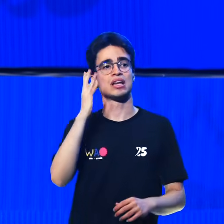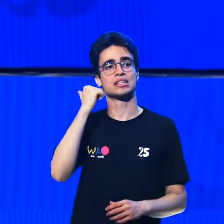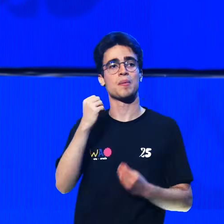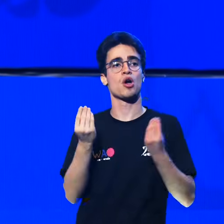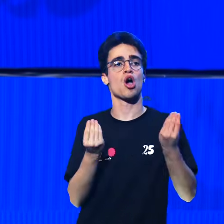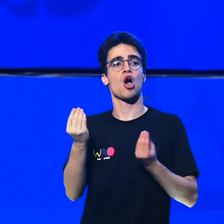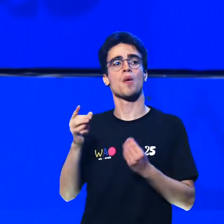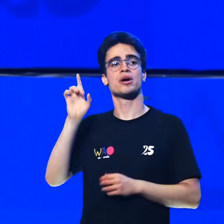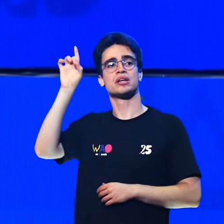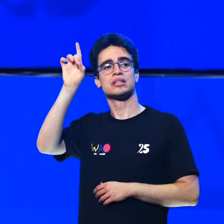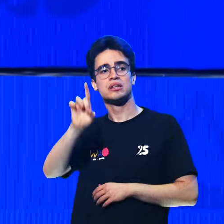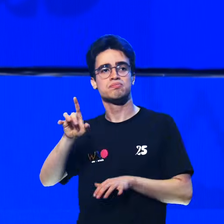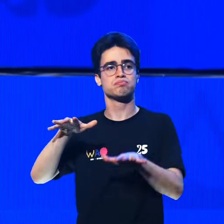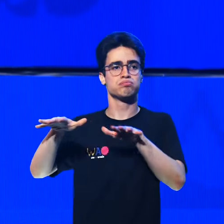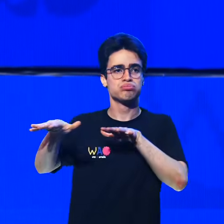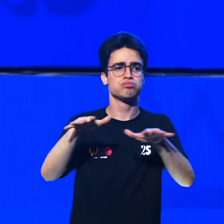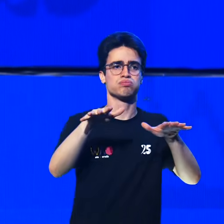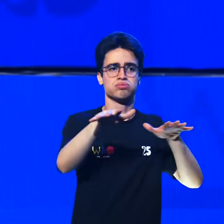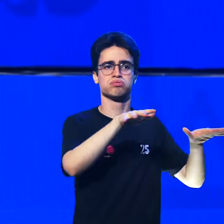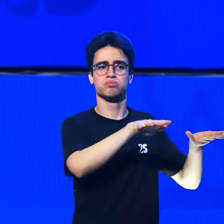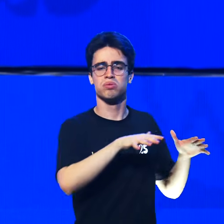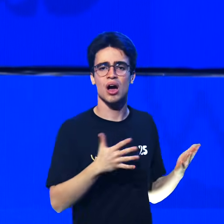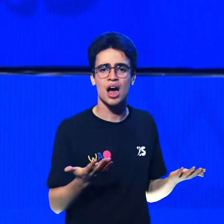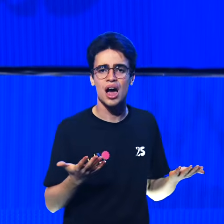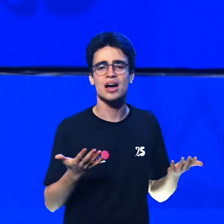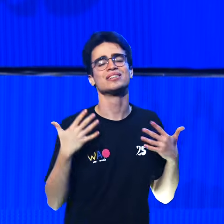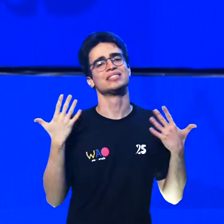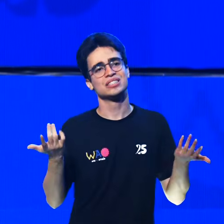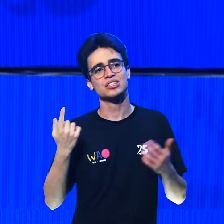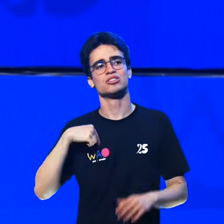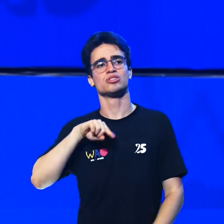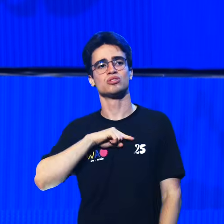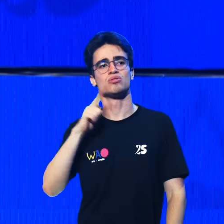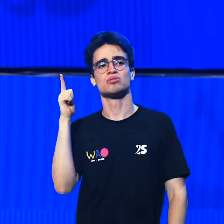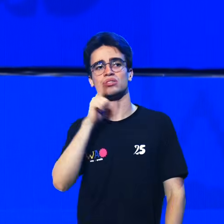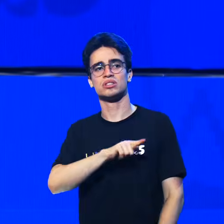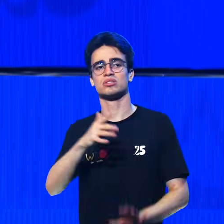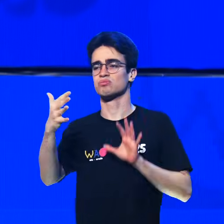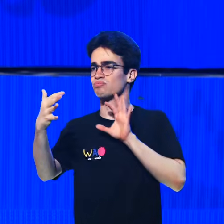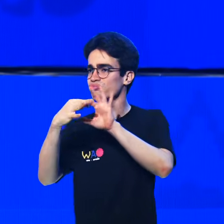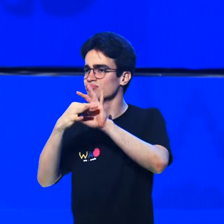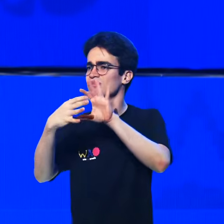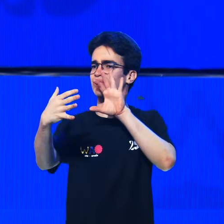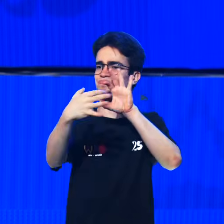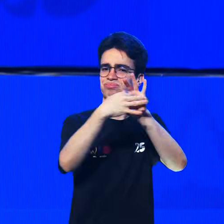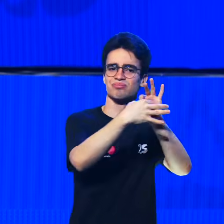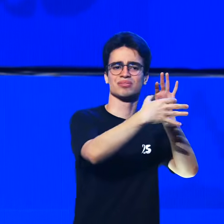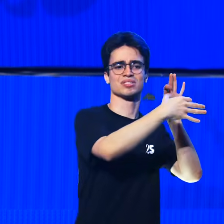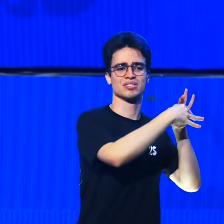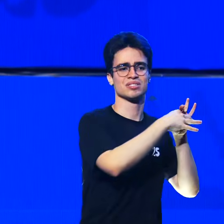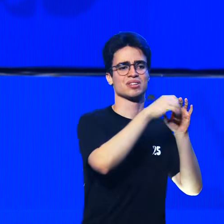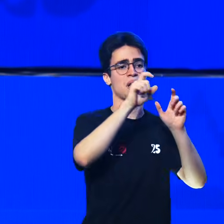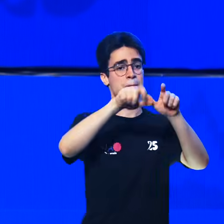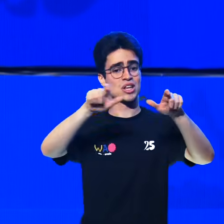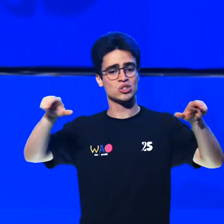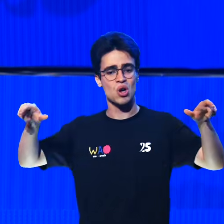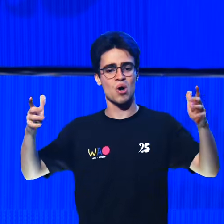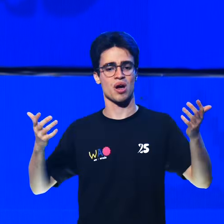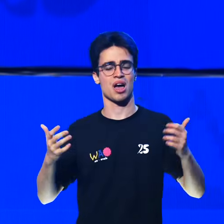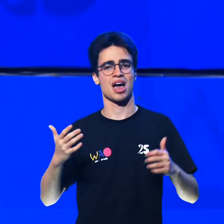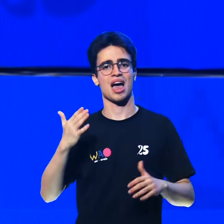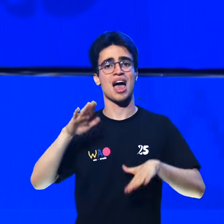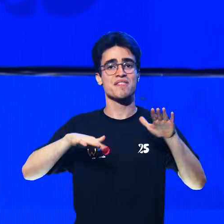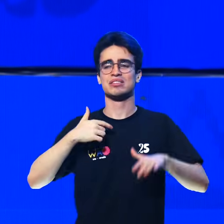Deus? Ele nos conecta com pessoas que mesmo que a gente diga, olha, não faça